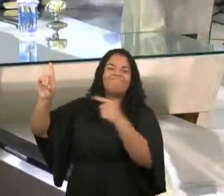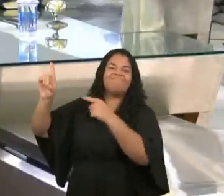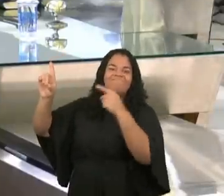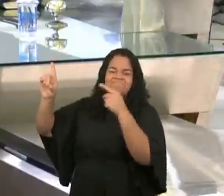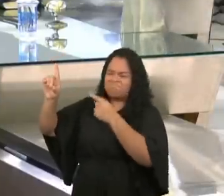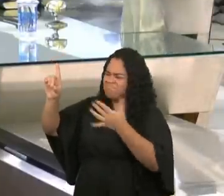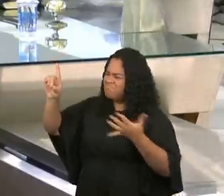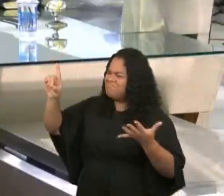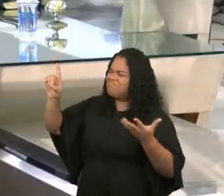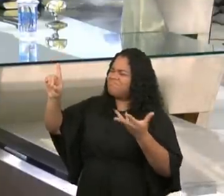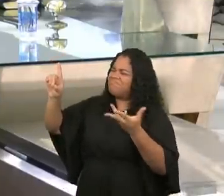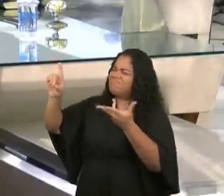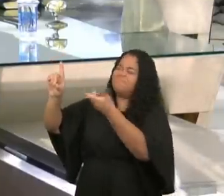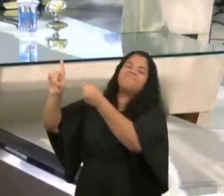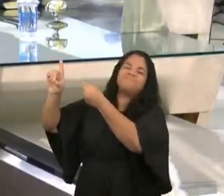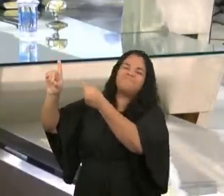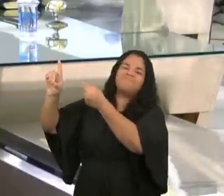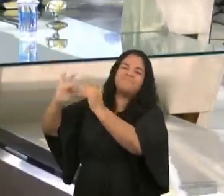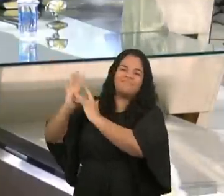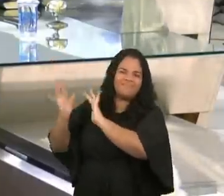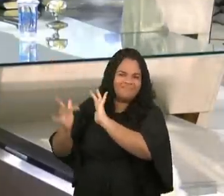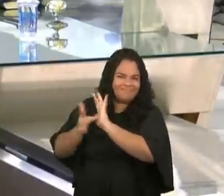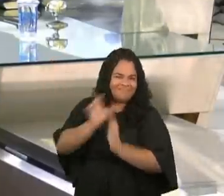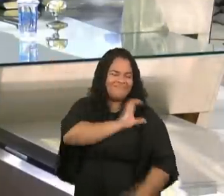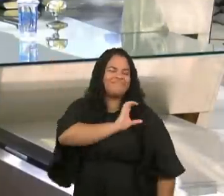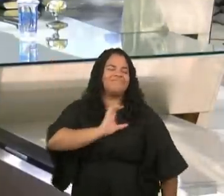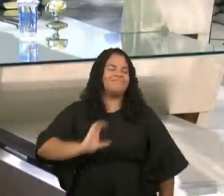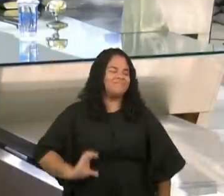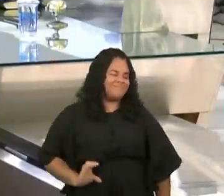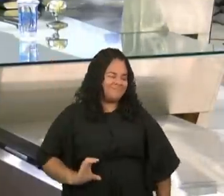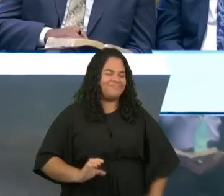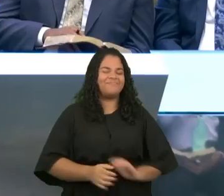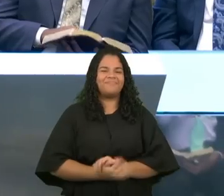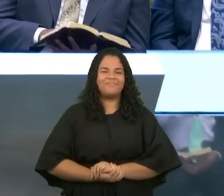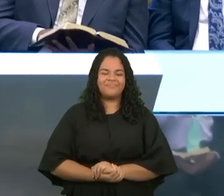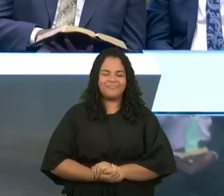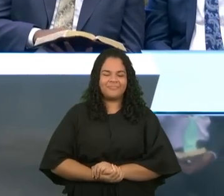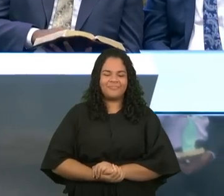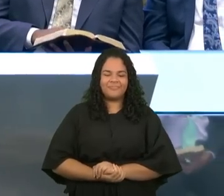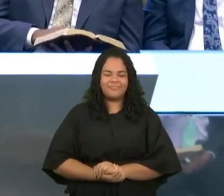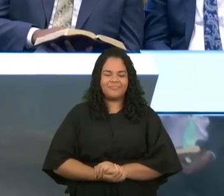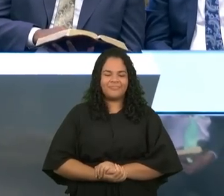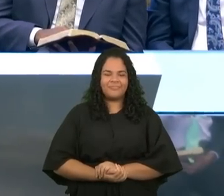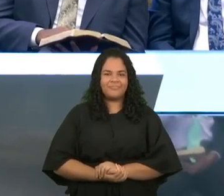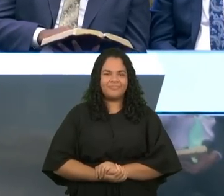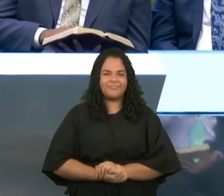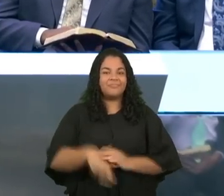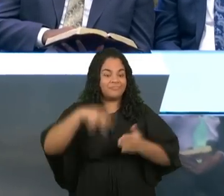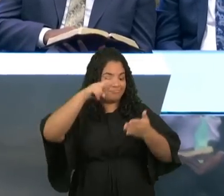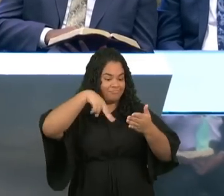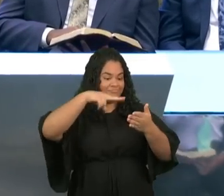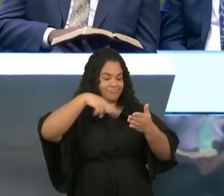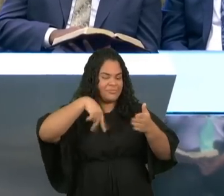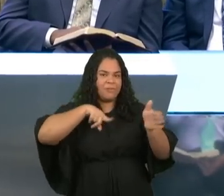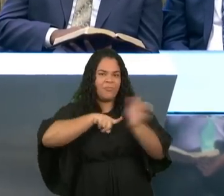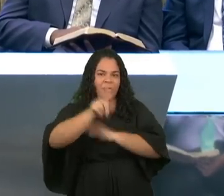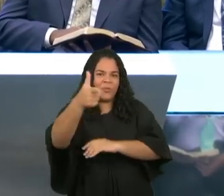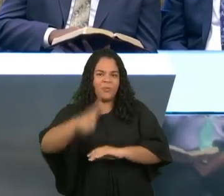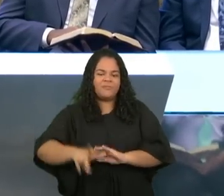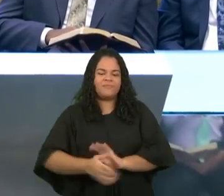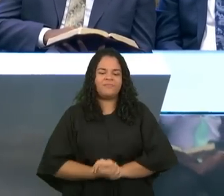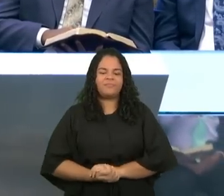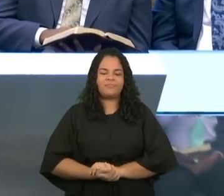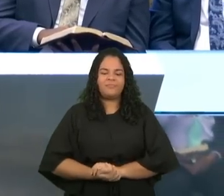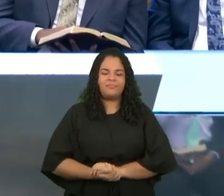Kyrios, Jesus de Nazaré. Mas ele faz outra pergunta: qual o